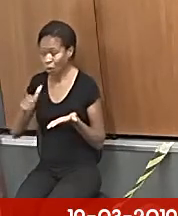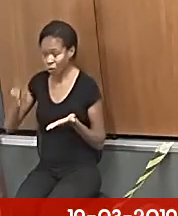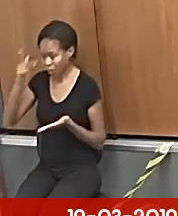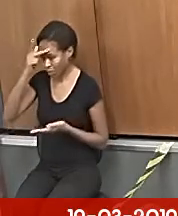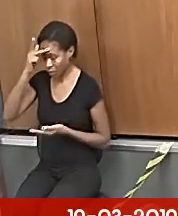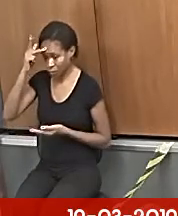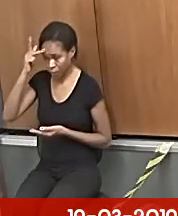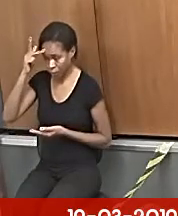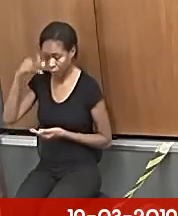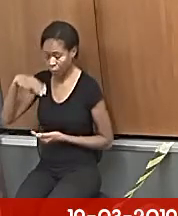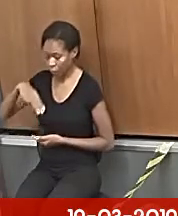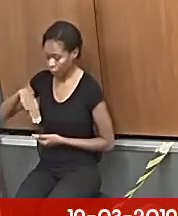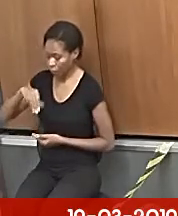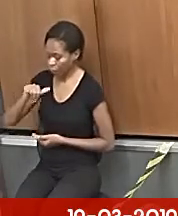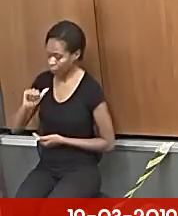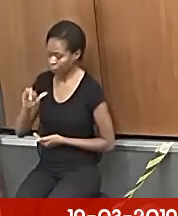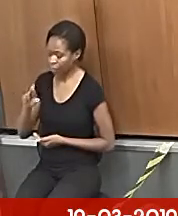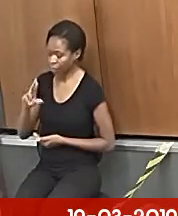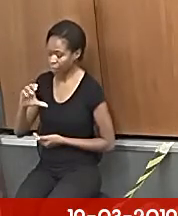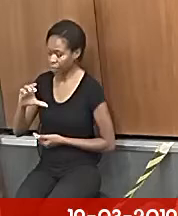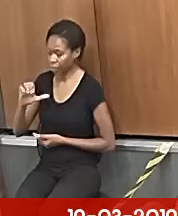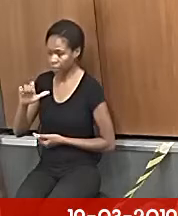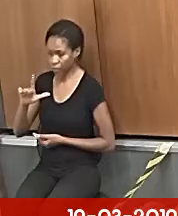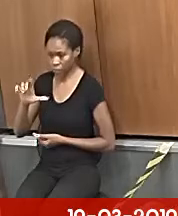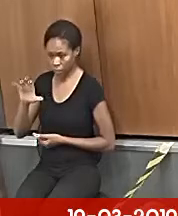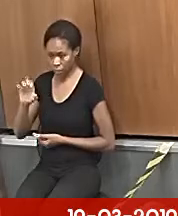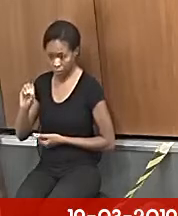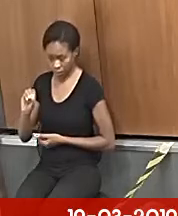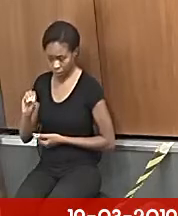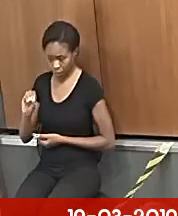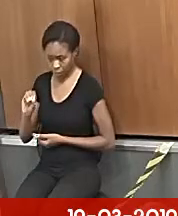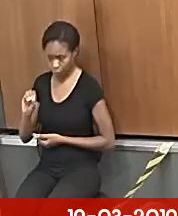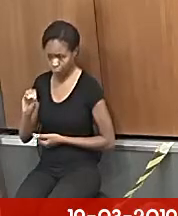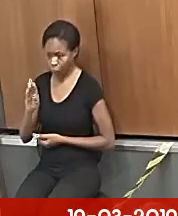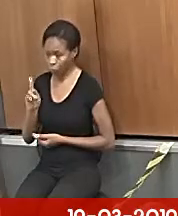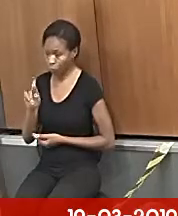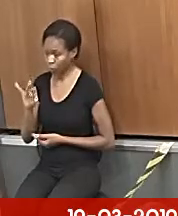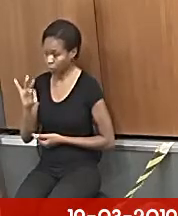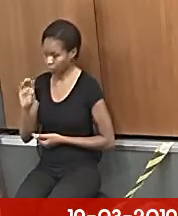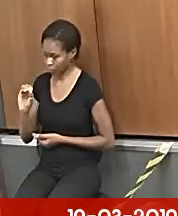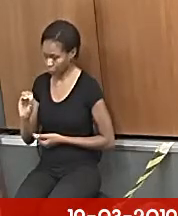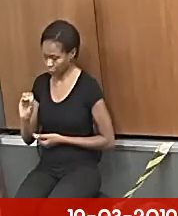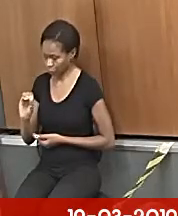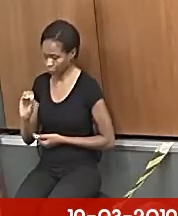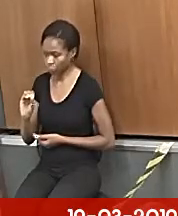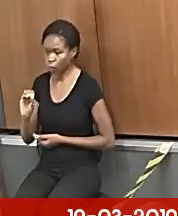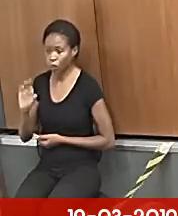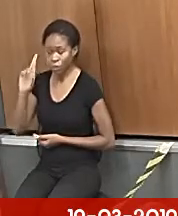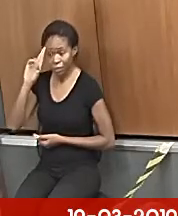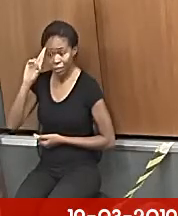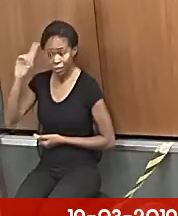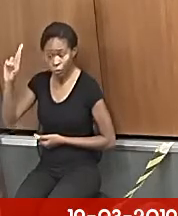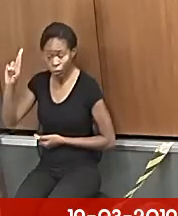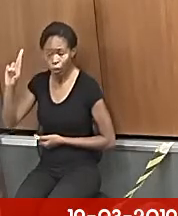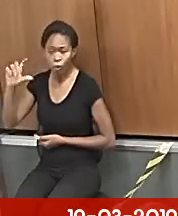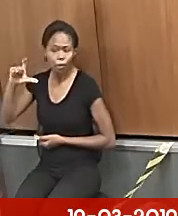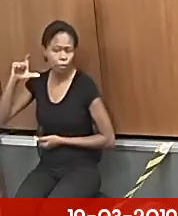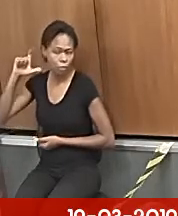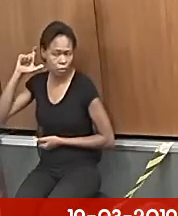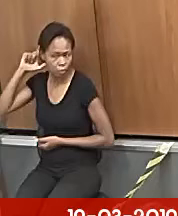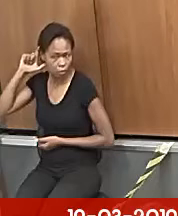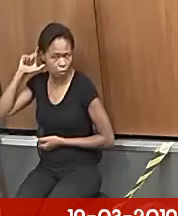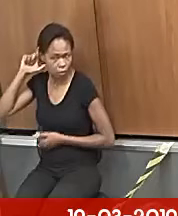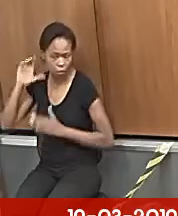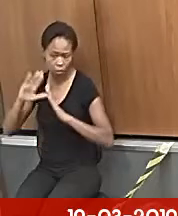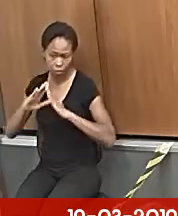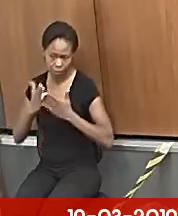ao marcelo medeiros brito amigo e diretor da escola estadual francisco sales instituto deficiência da fala